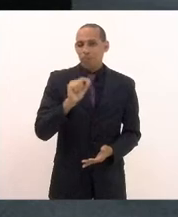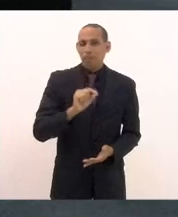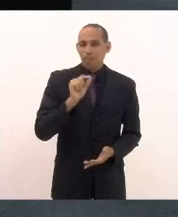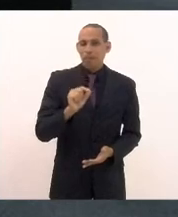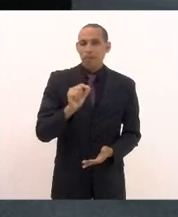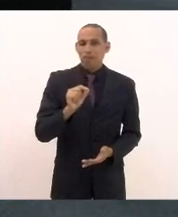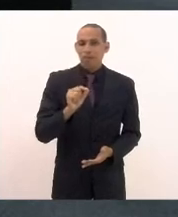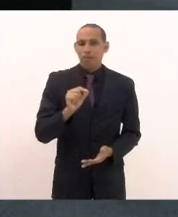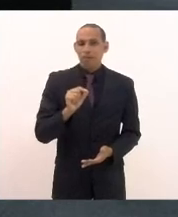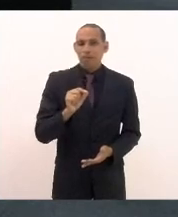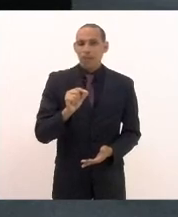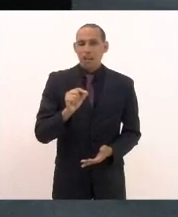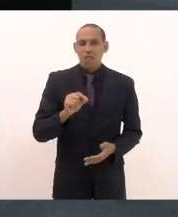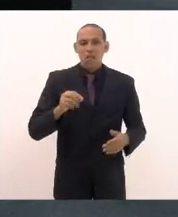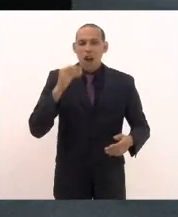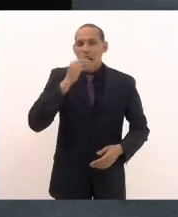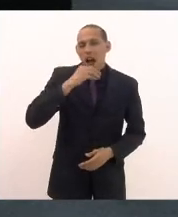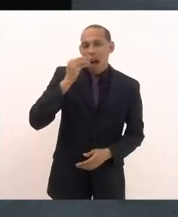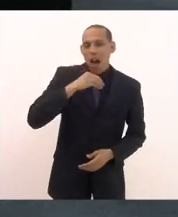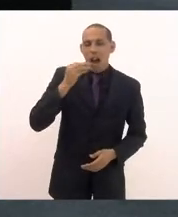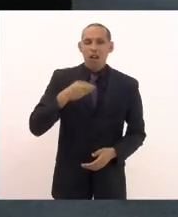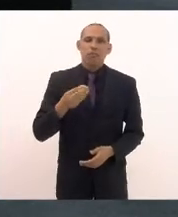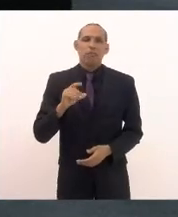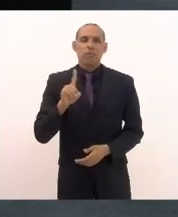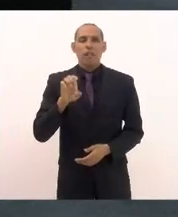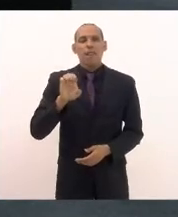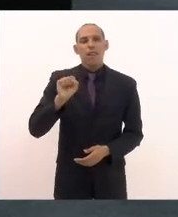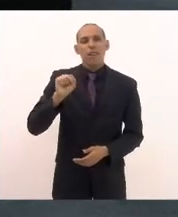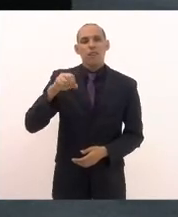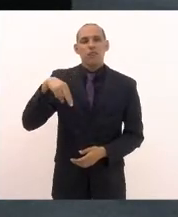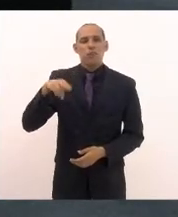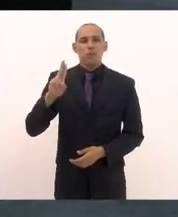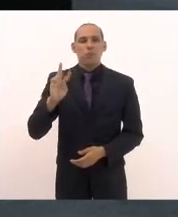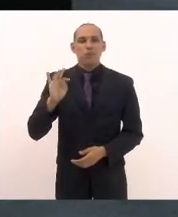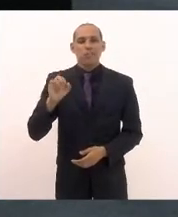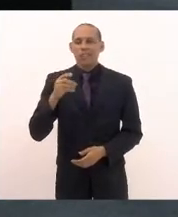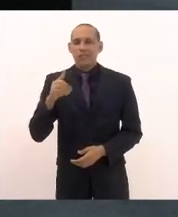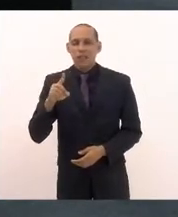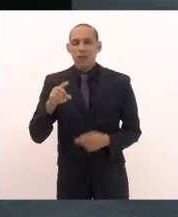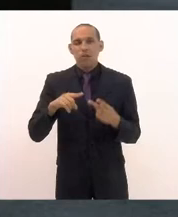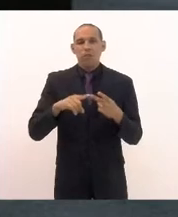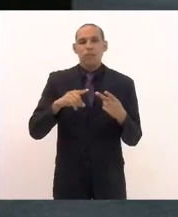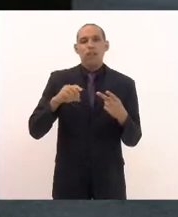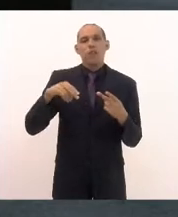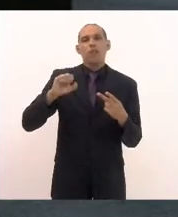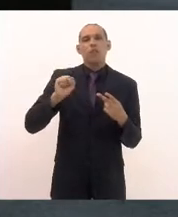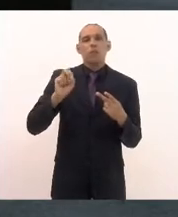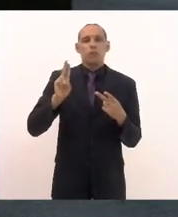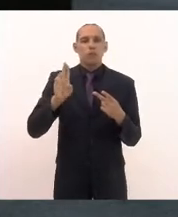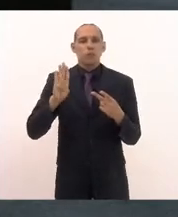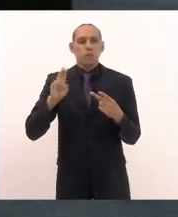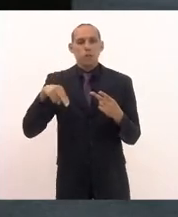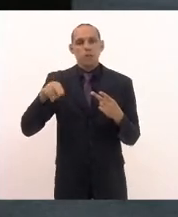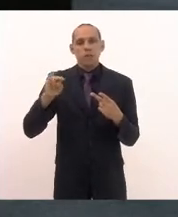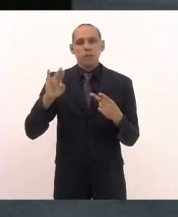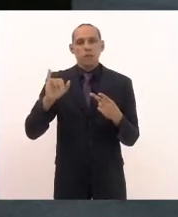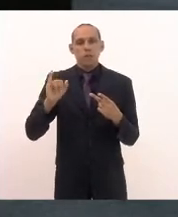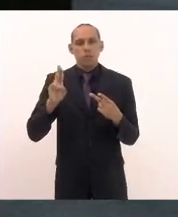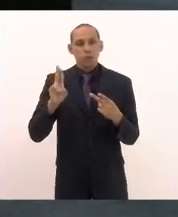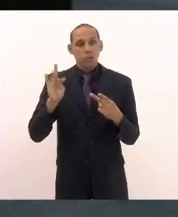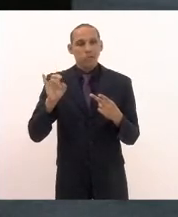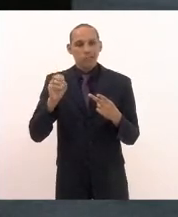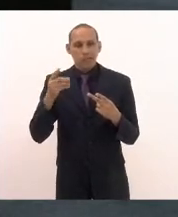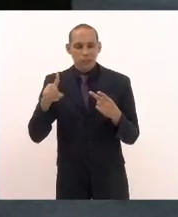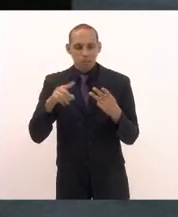com a desnutrição, a subnutrição, por outro, convive também com taxas de obesidade. A gente espera que, ao contribuir